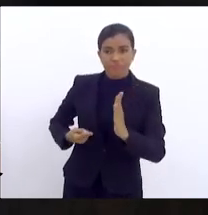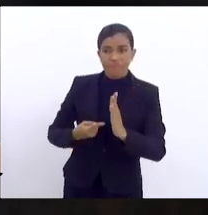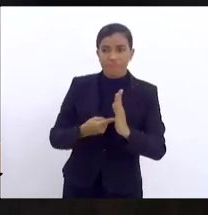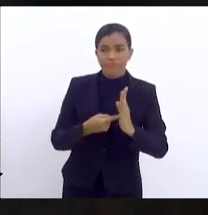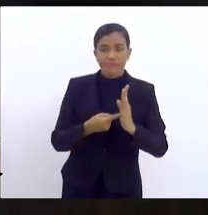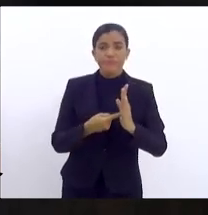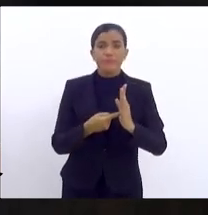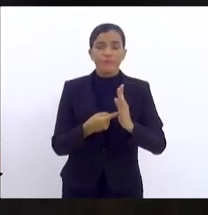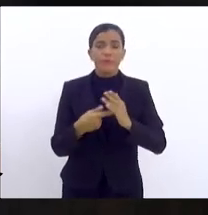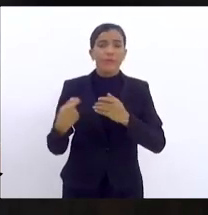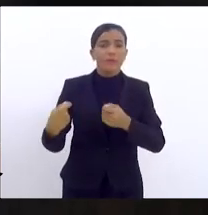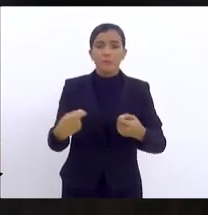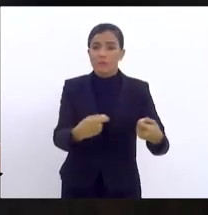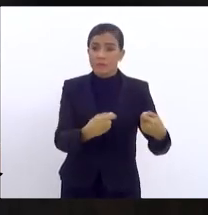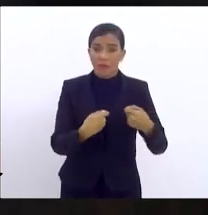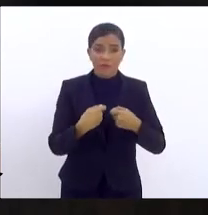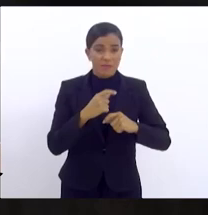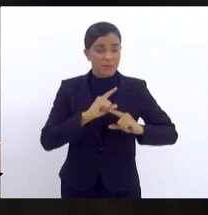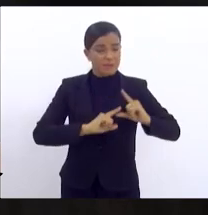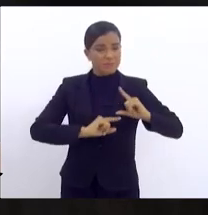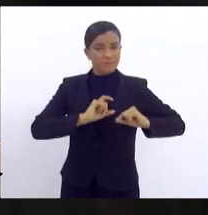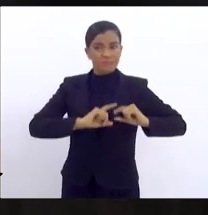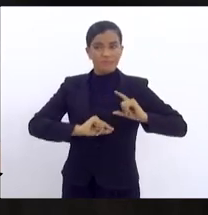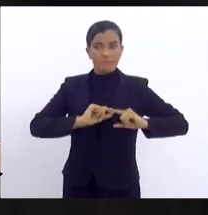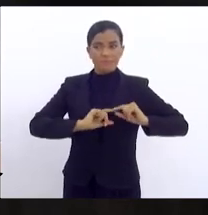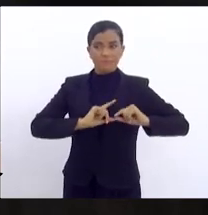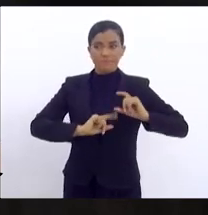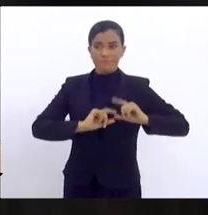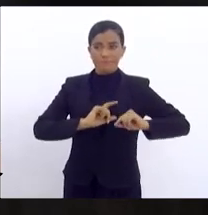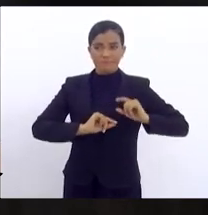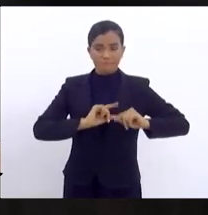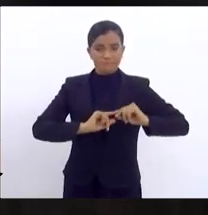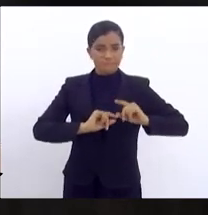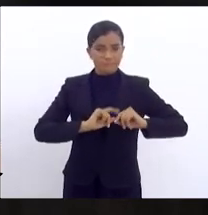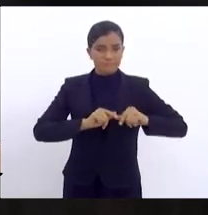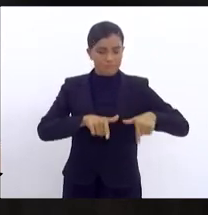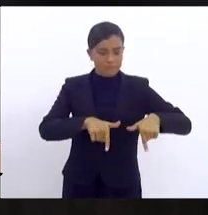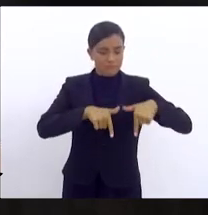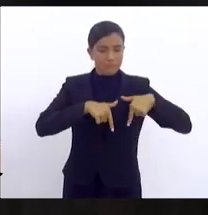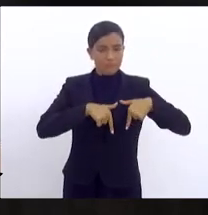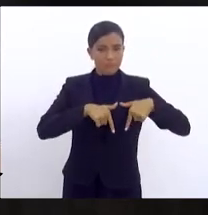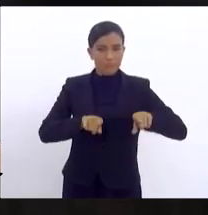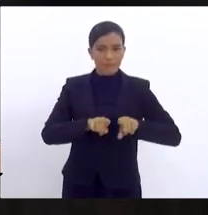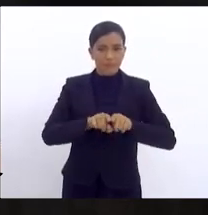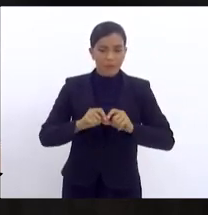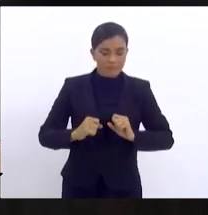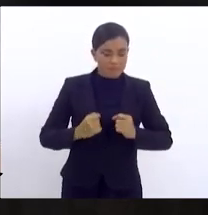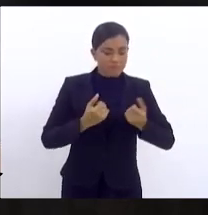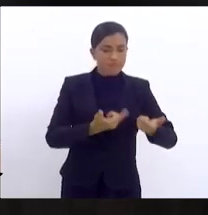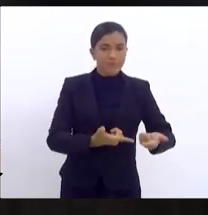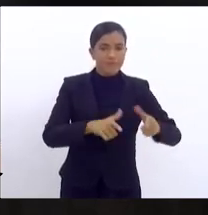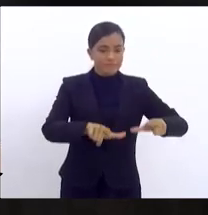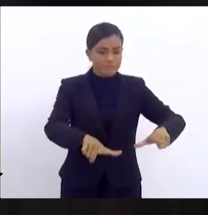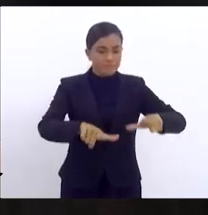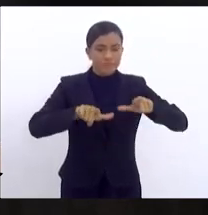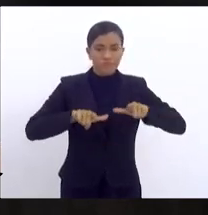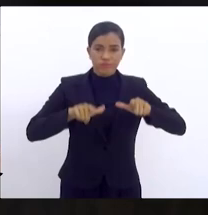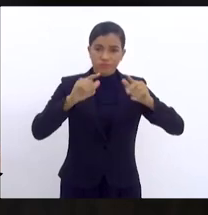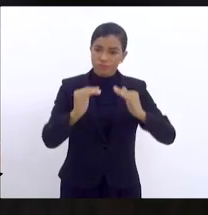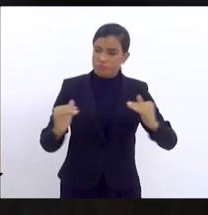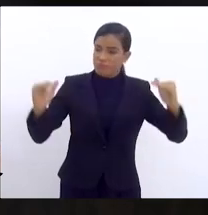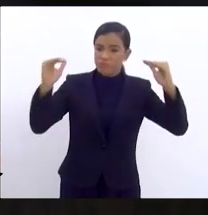que deveriam ser condecorados deveriam ter bravura deveria ter oposto acima